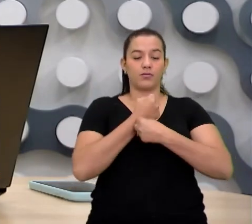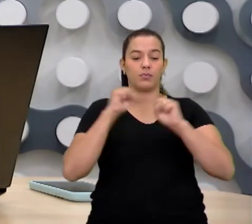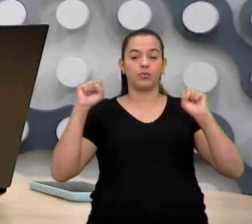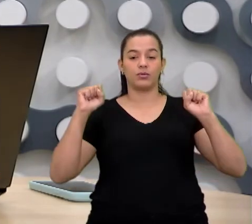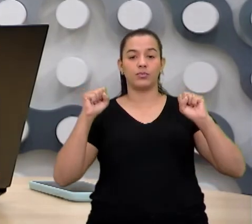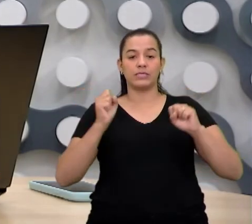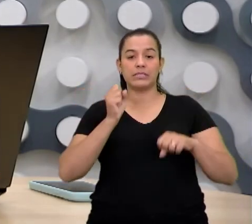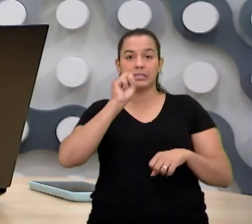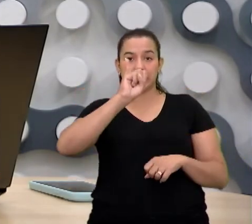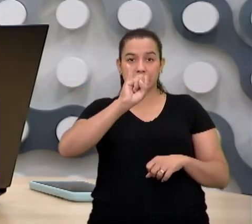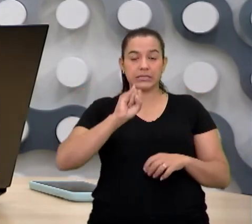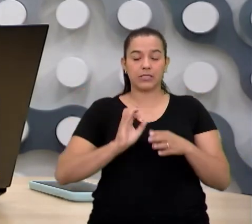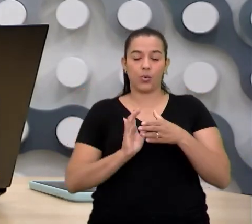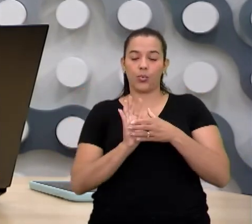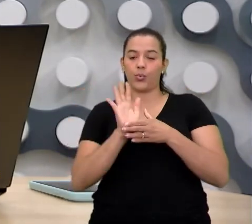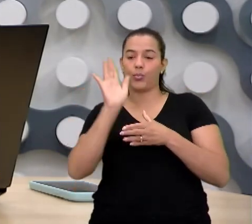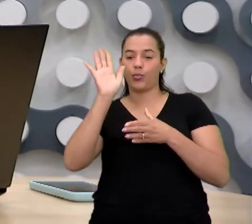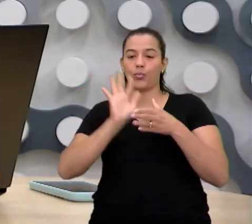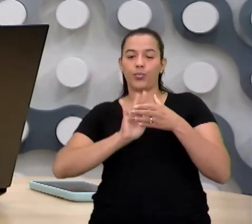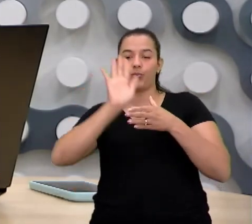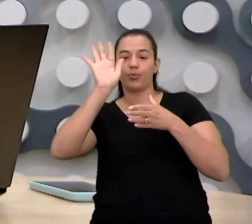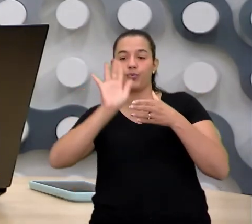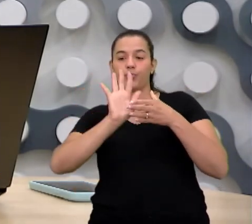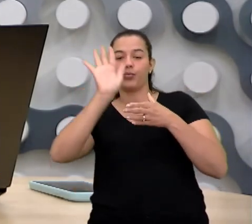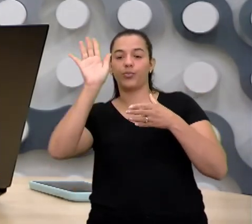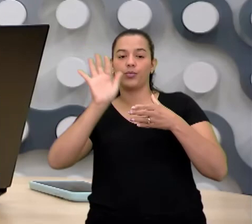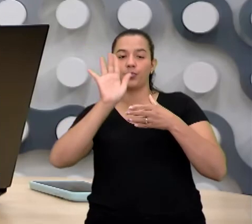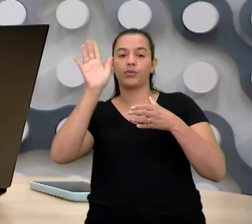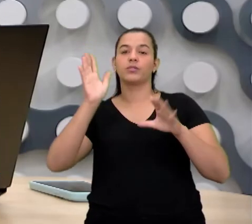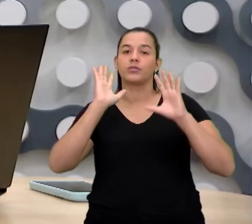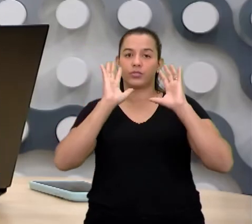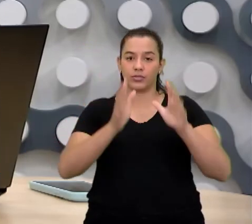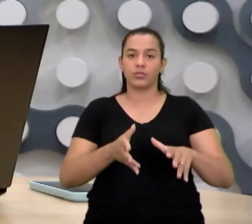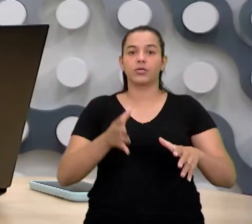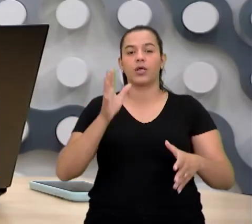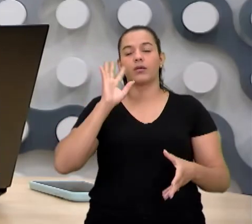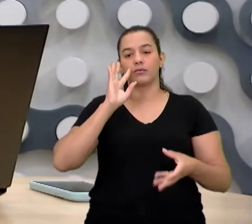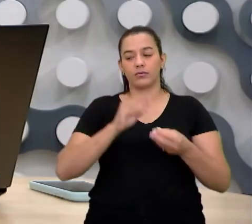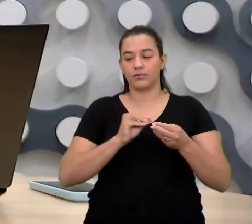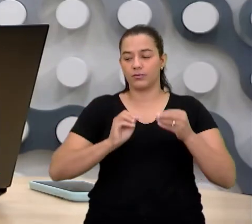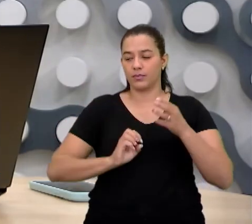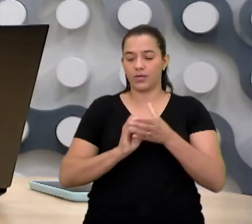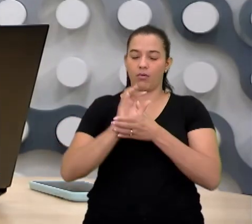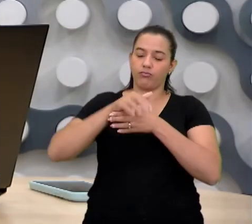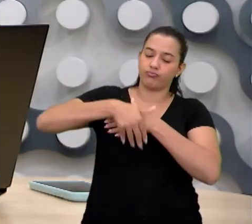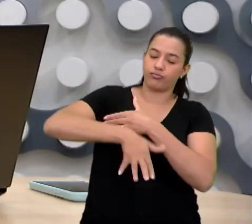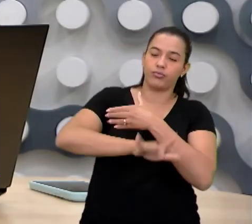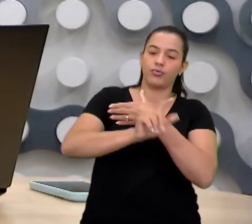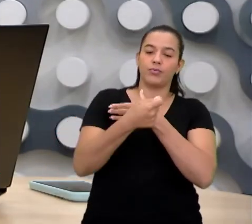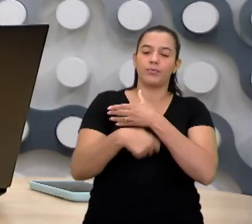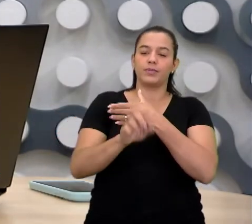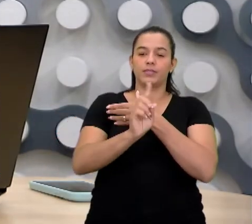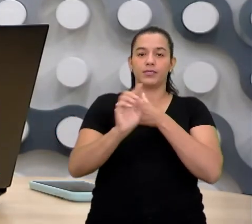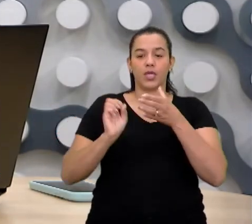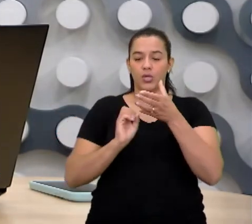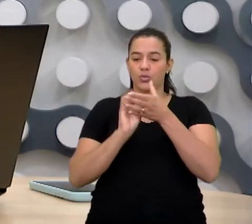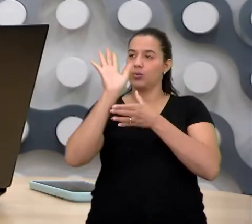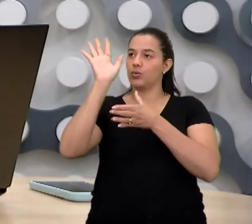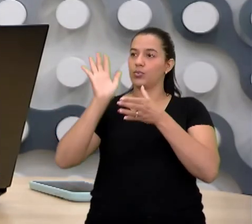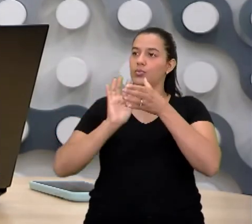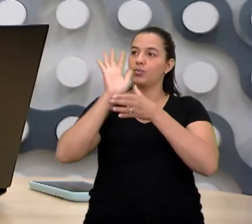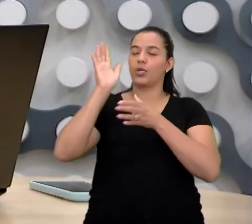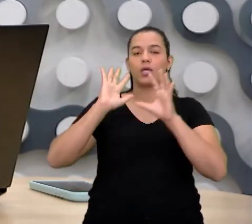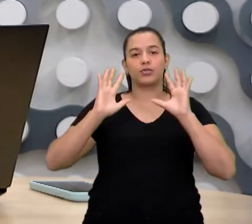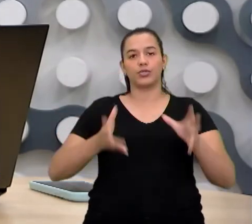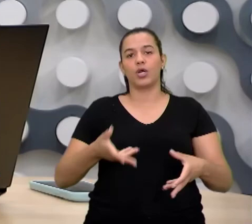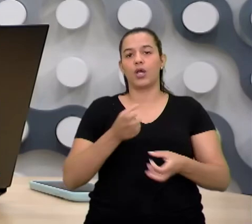sai fumaça do vulcão, já é considerado uma erupção. Não, necessariamente não precisa sair a lava aí, né, como sai